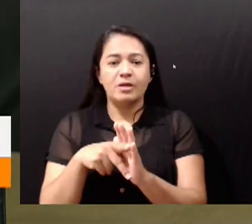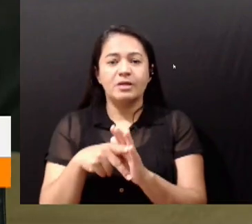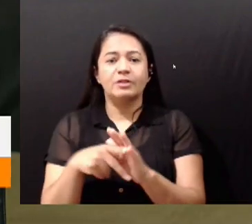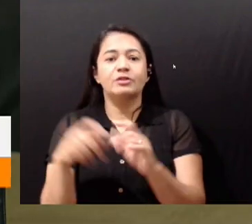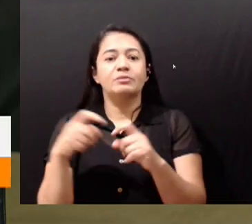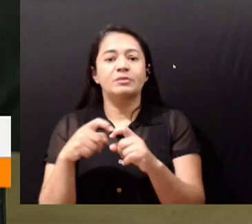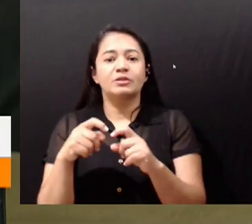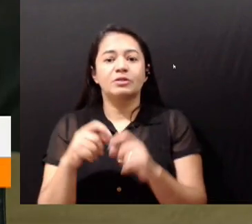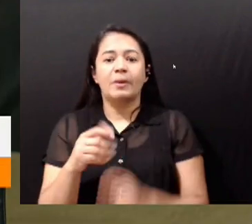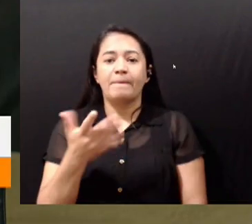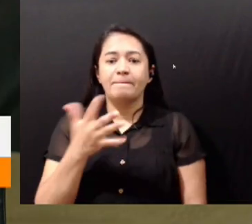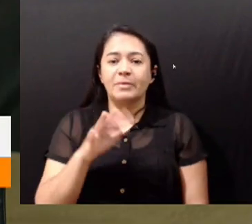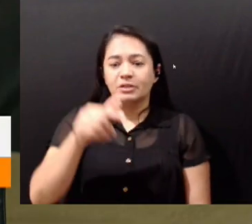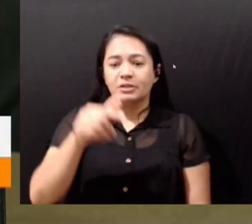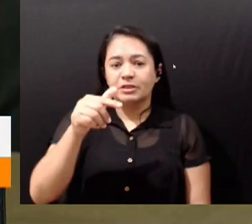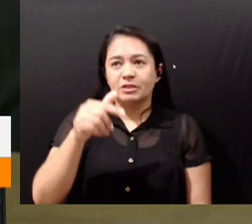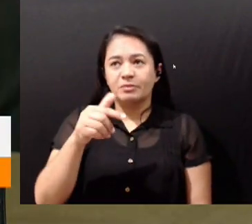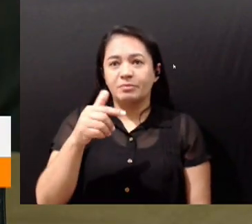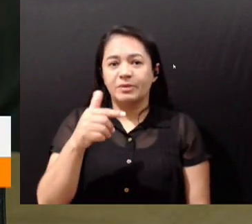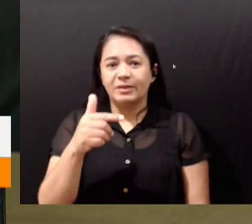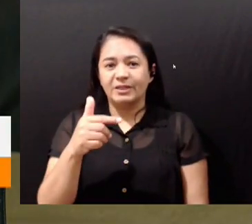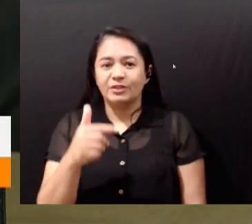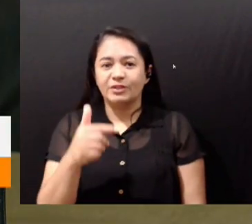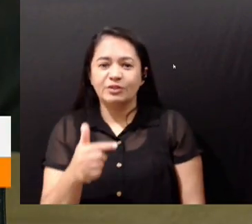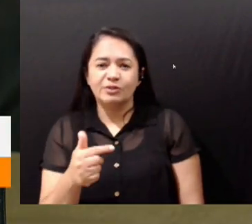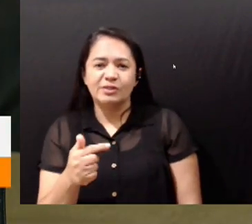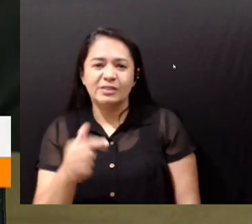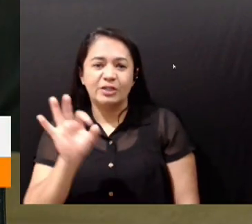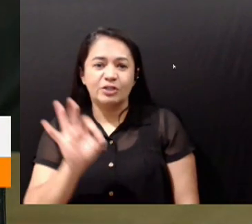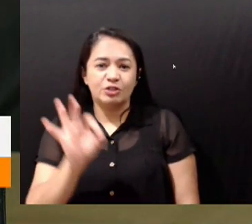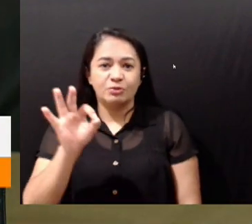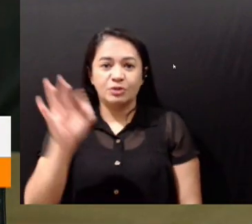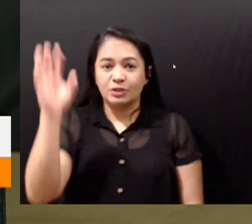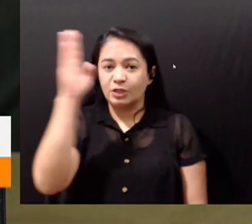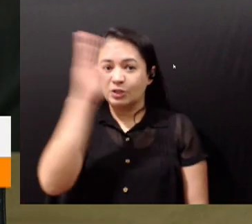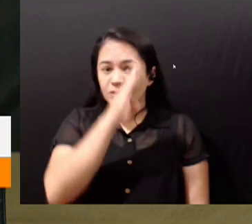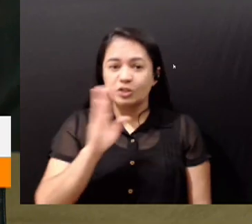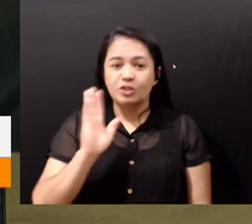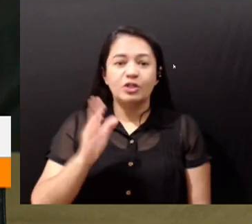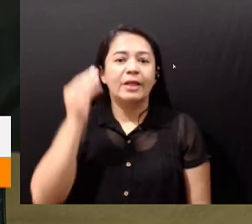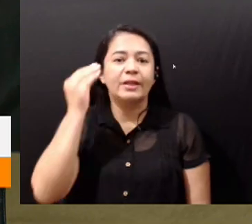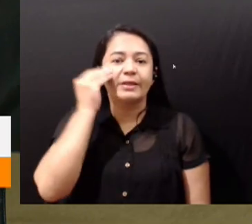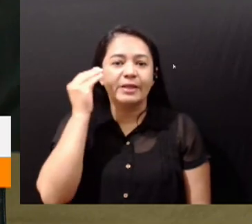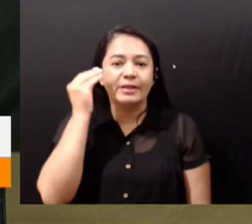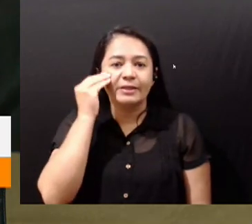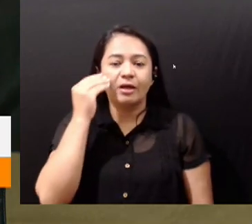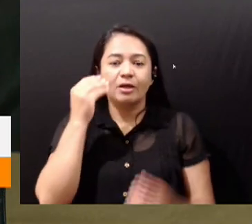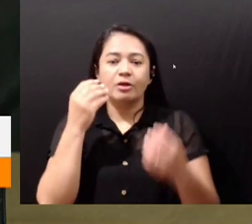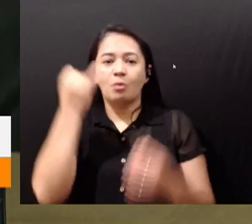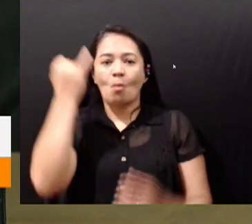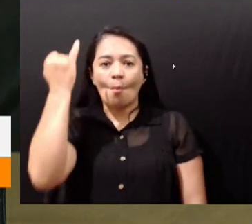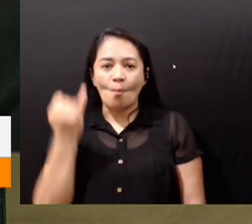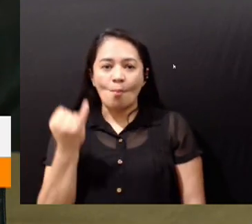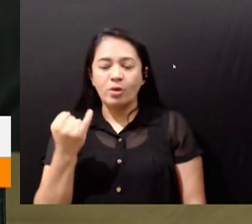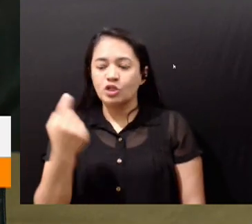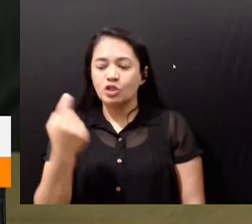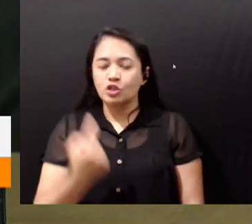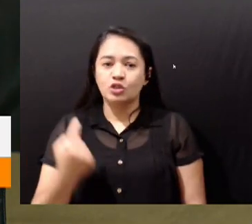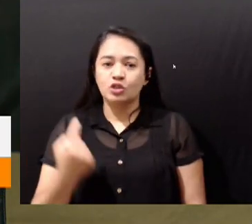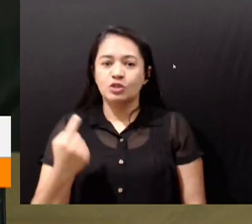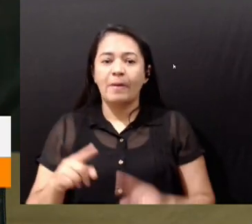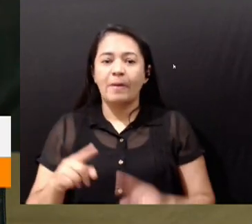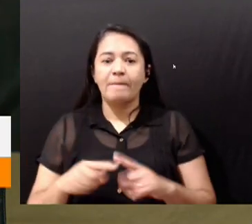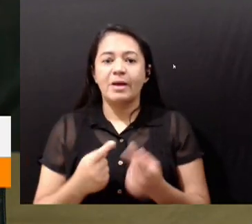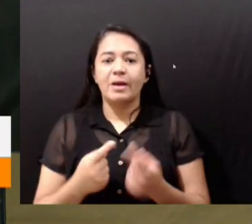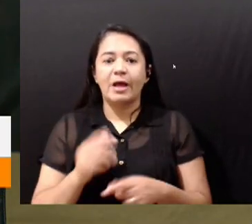em cada 10 brasileiros já tentaram perder peso por conta própria, sem a ajuda de um profissional,